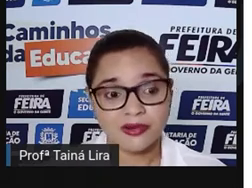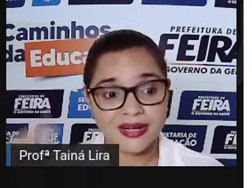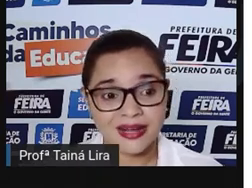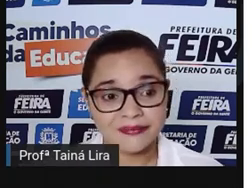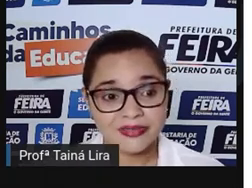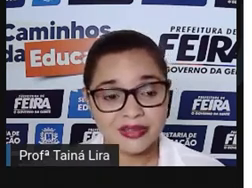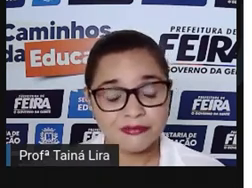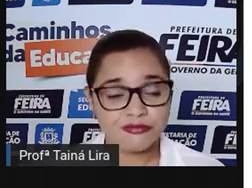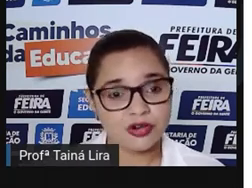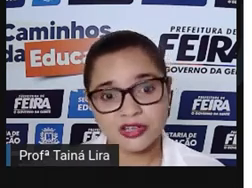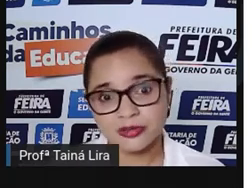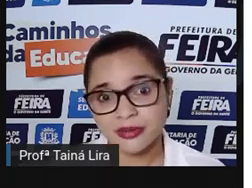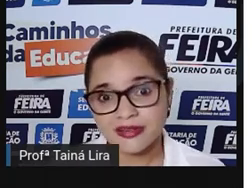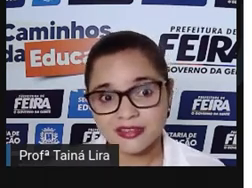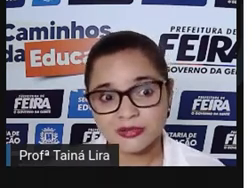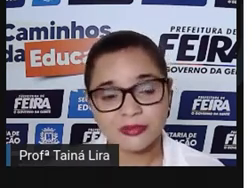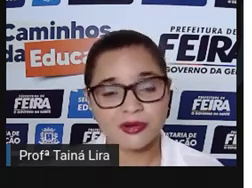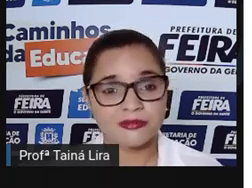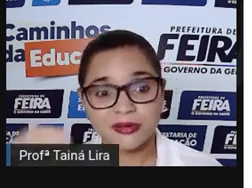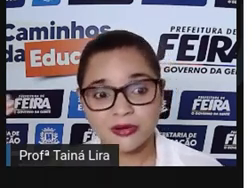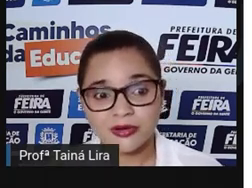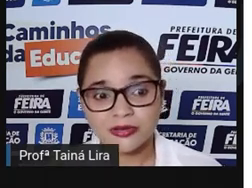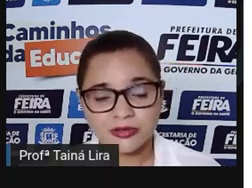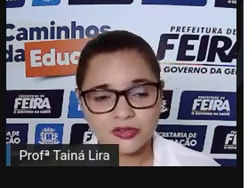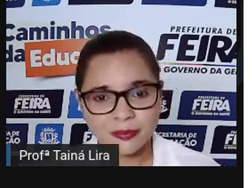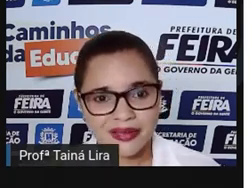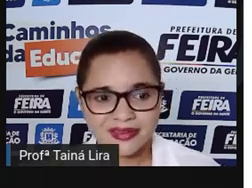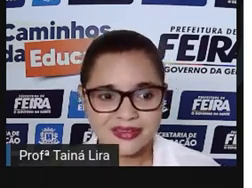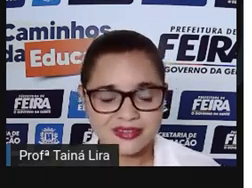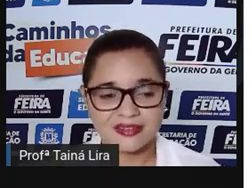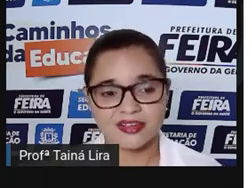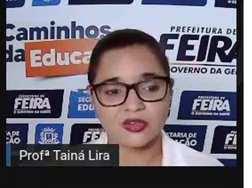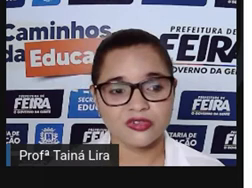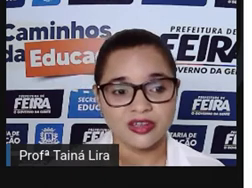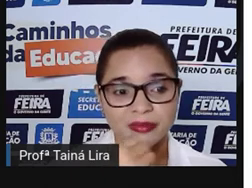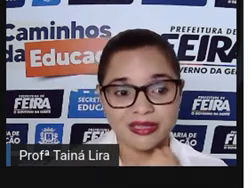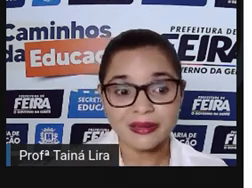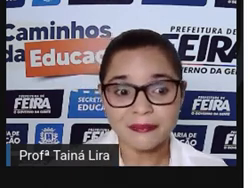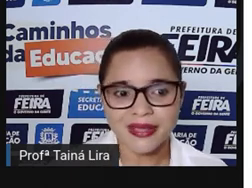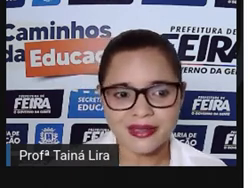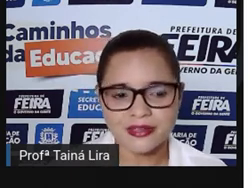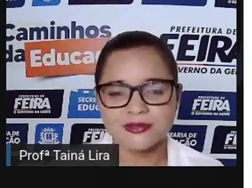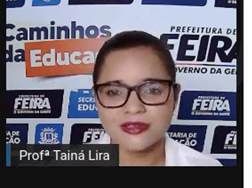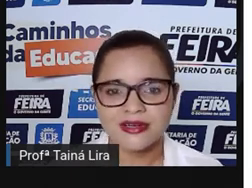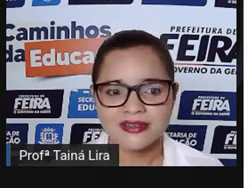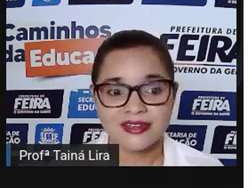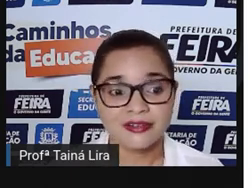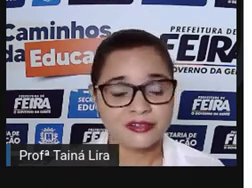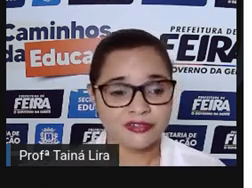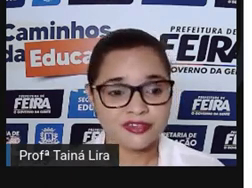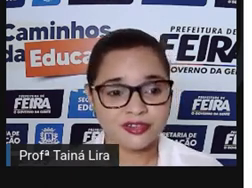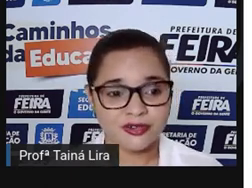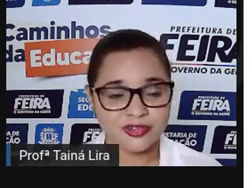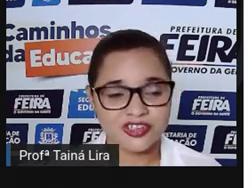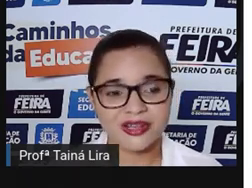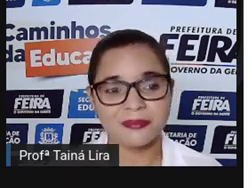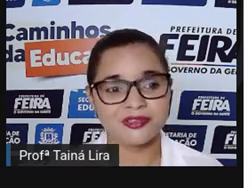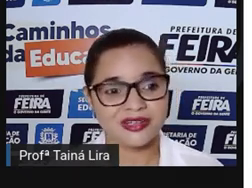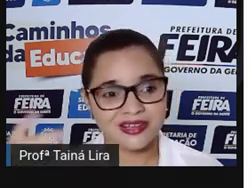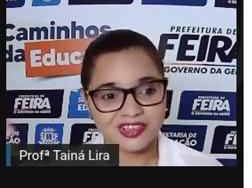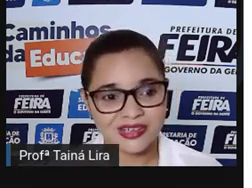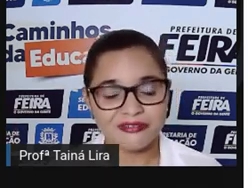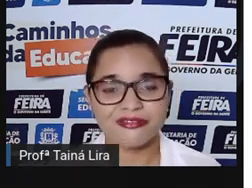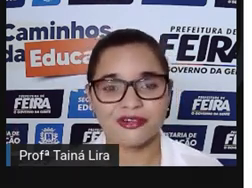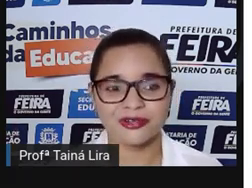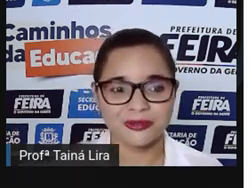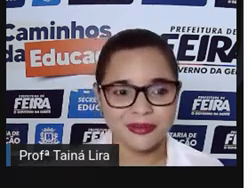que foram morar fora do Brasil, que moram em outros países, a gente consegue mandar e-mail, certo? Se fosse hoje, né, podia